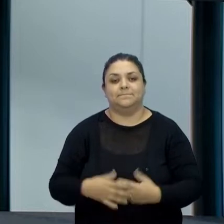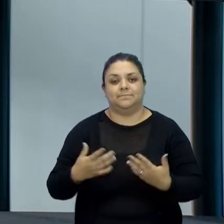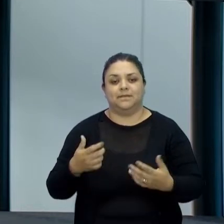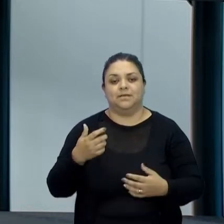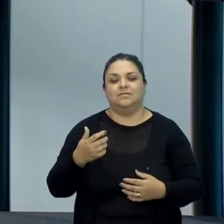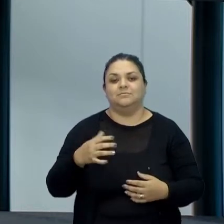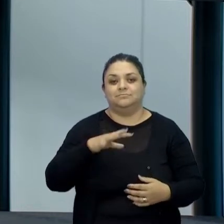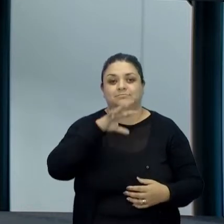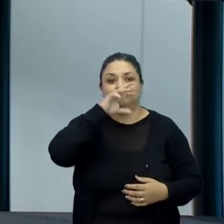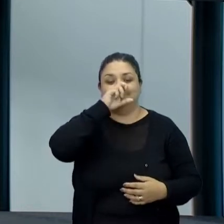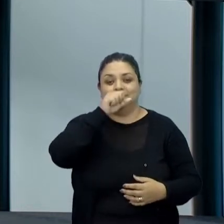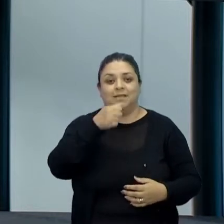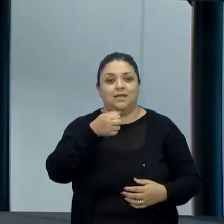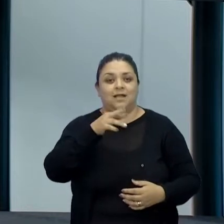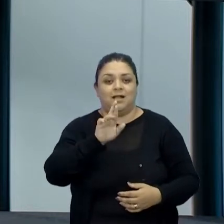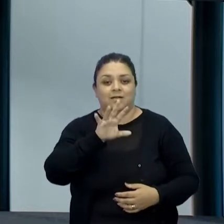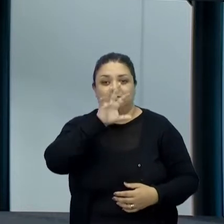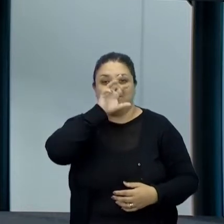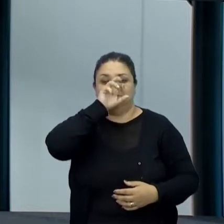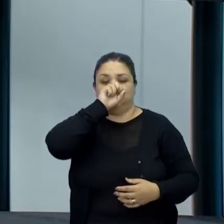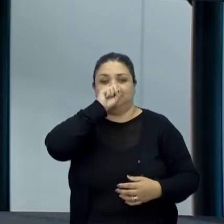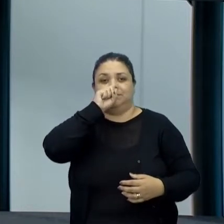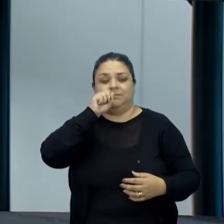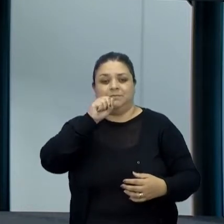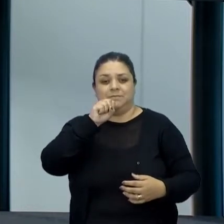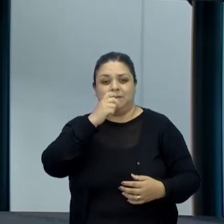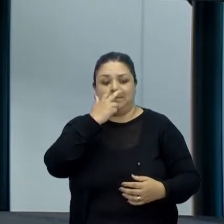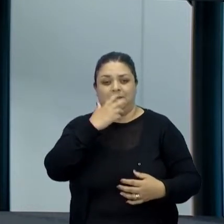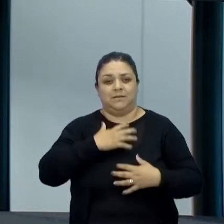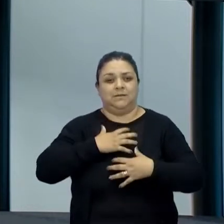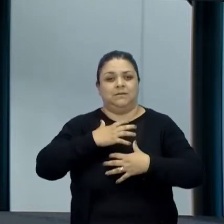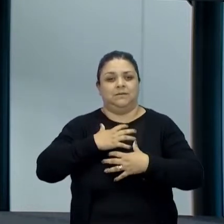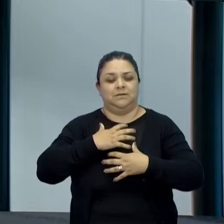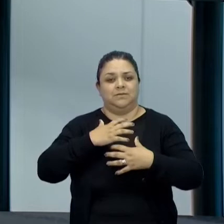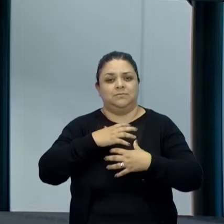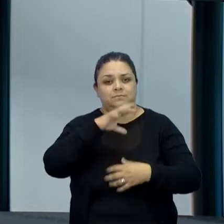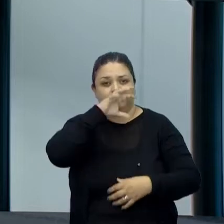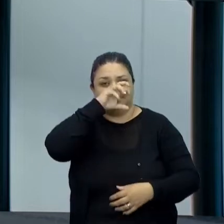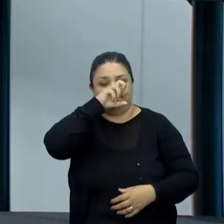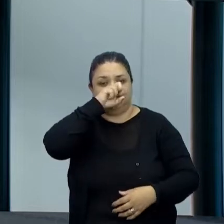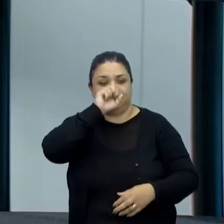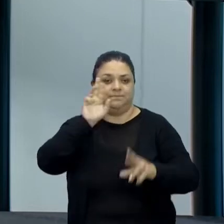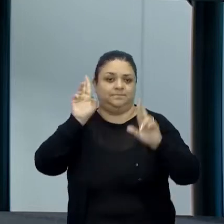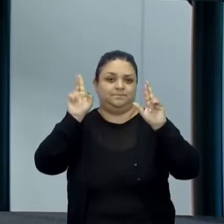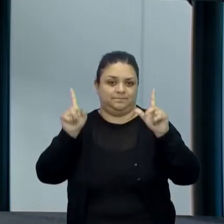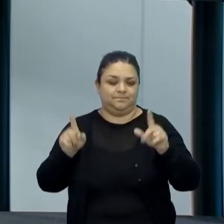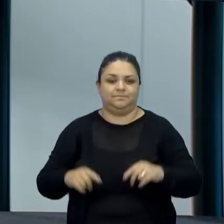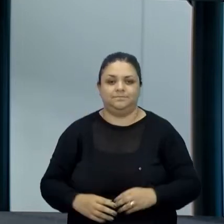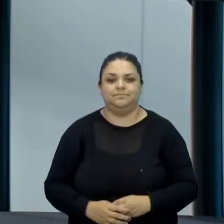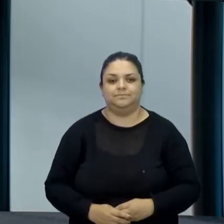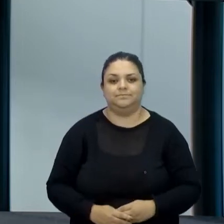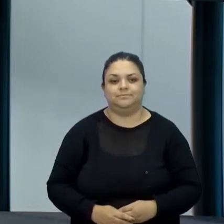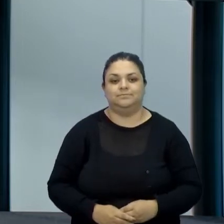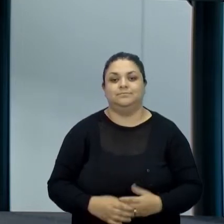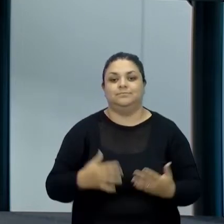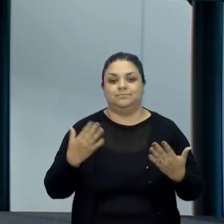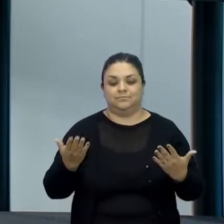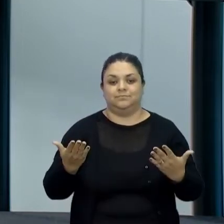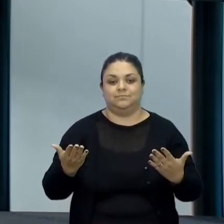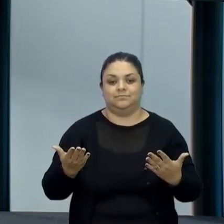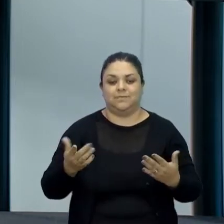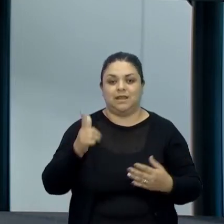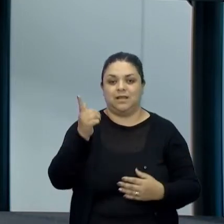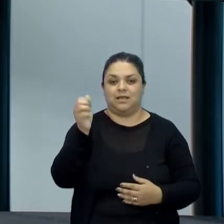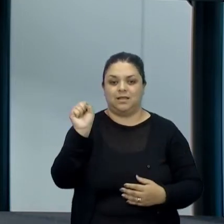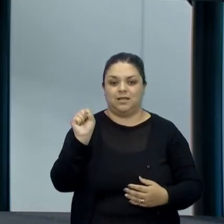ficando rarefeito, que é isso que a gente chama, certo? Mas isso você já deve saber. A proporção dos gases, elas não